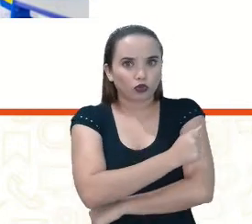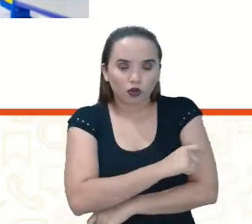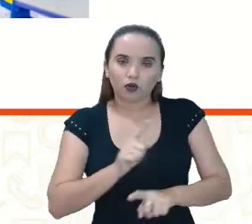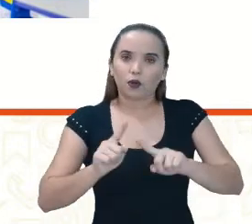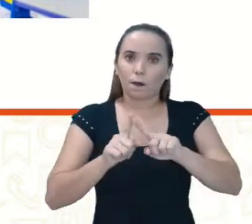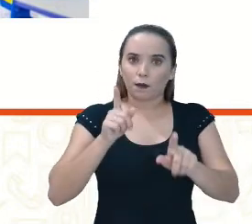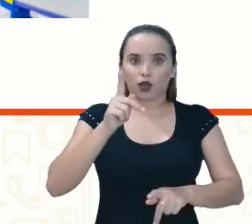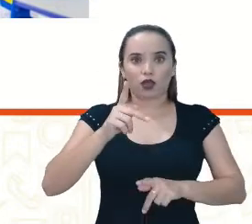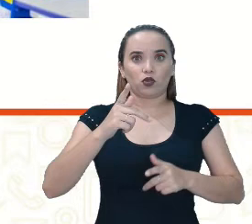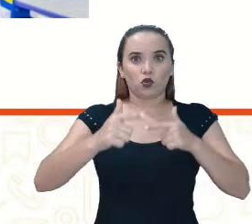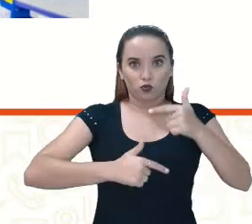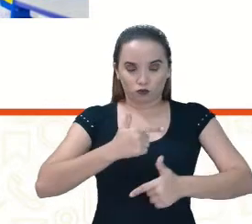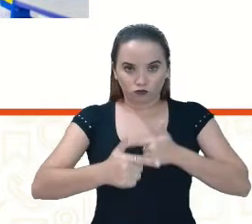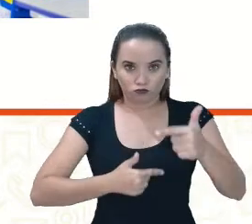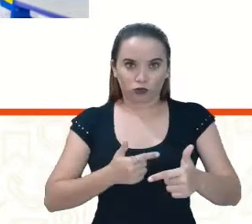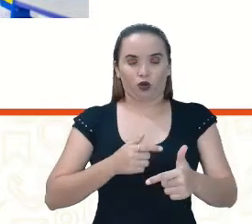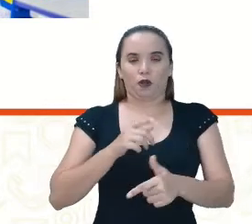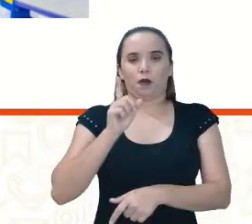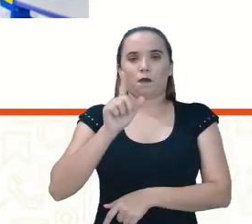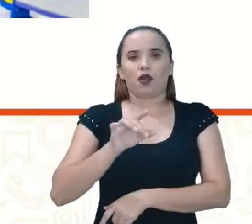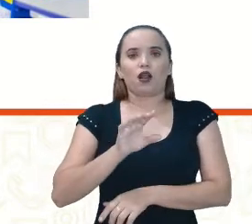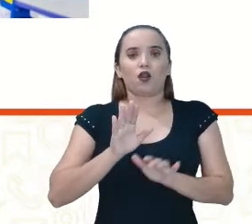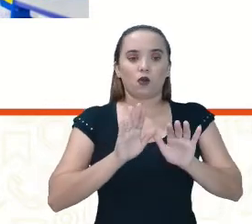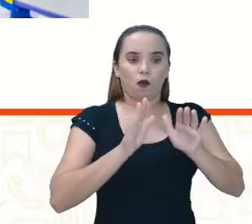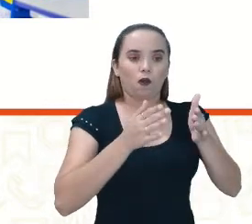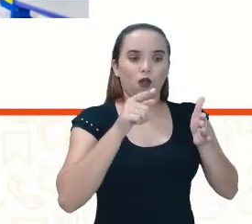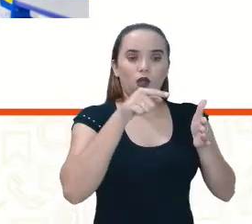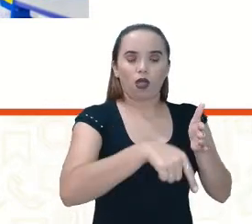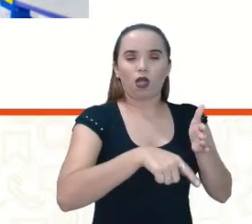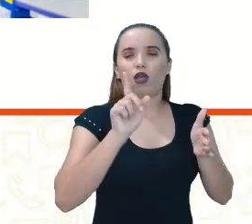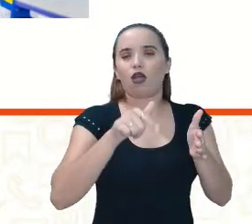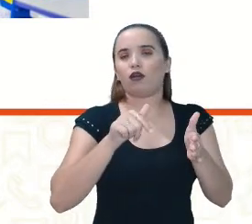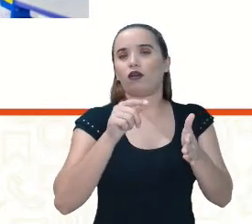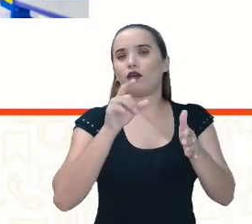Então, aquele estudante que só consegue fazer uma